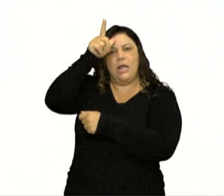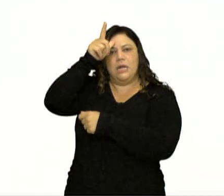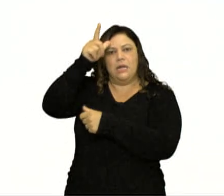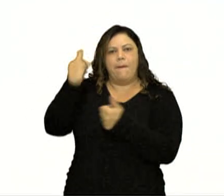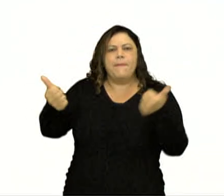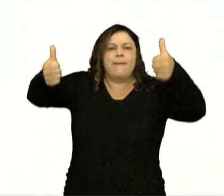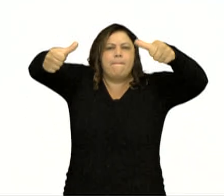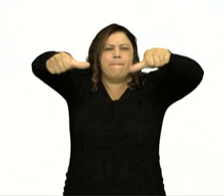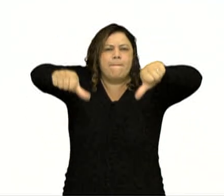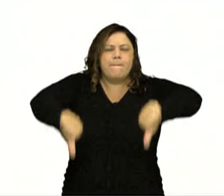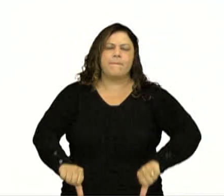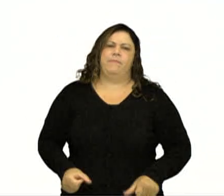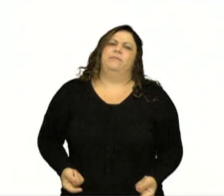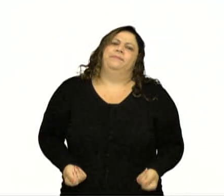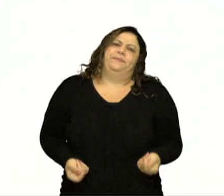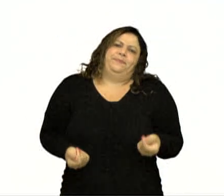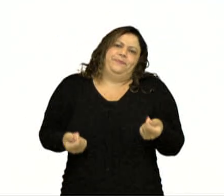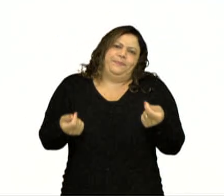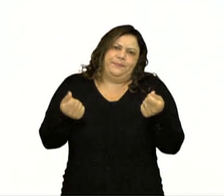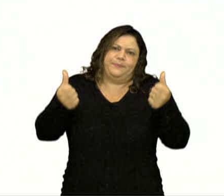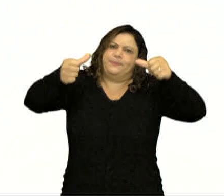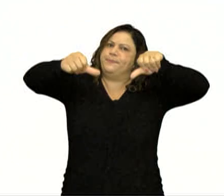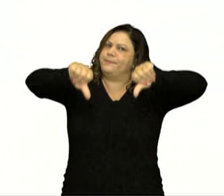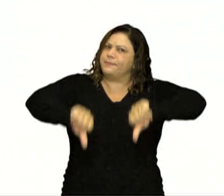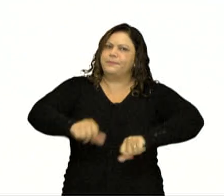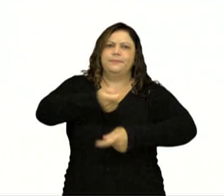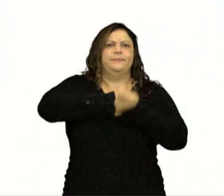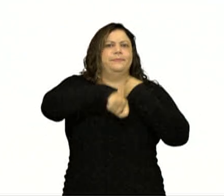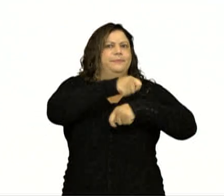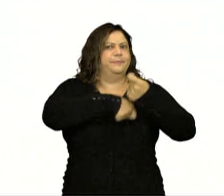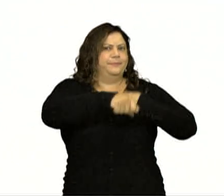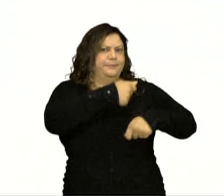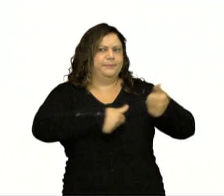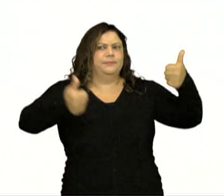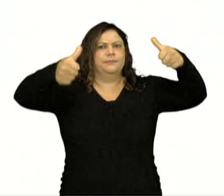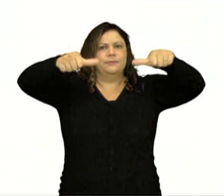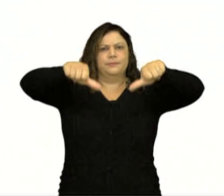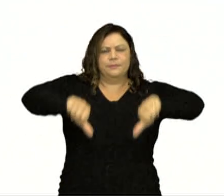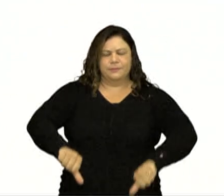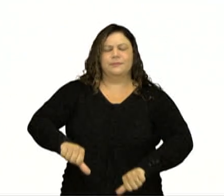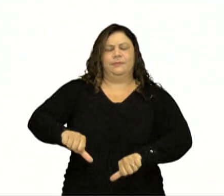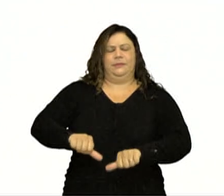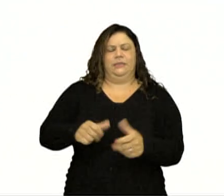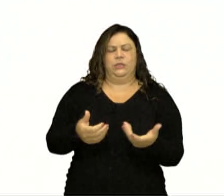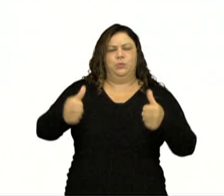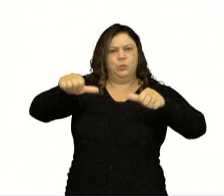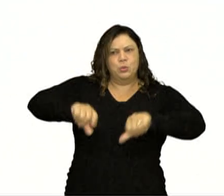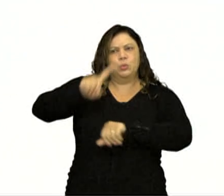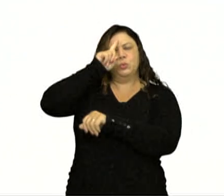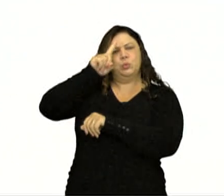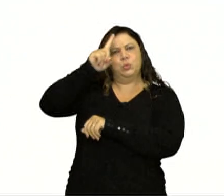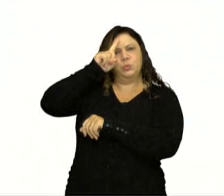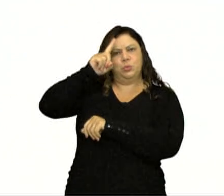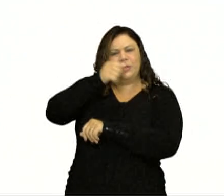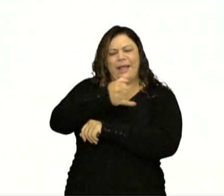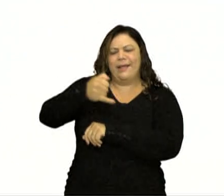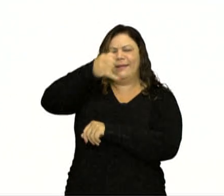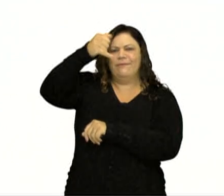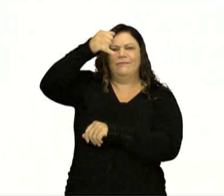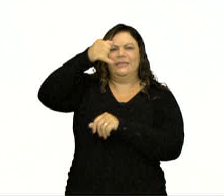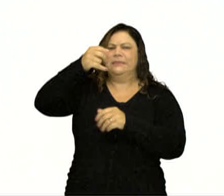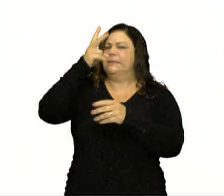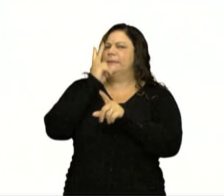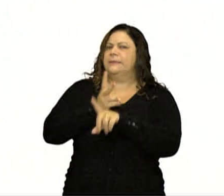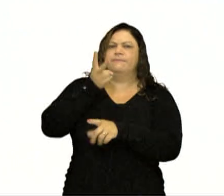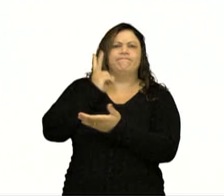crise financeira da sua história. Sua moeda desvalorizava diariamente e a inflação era constante.